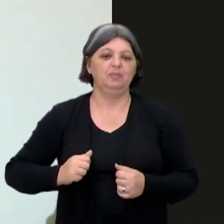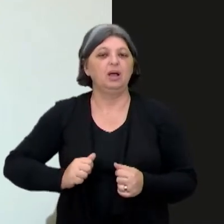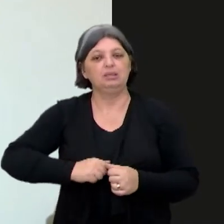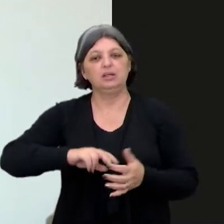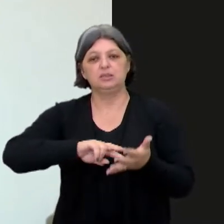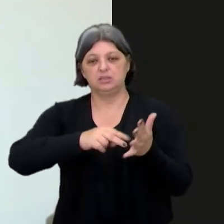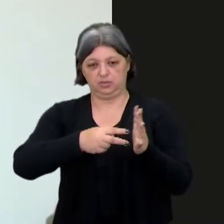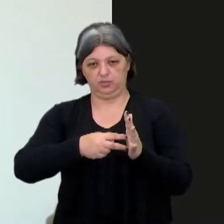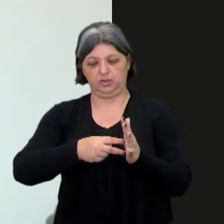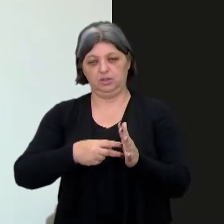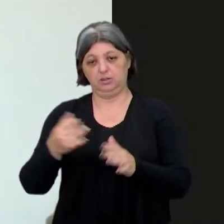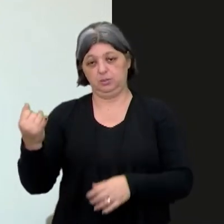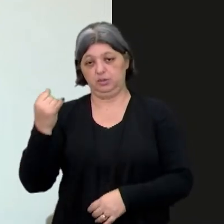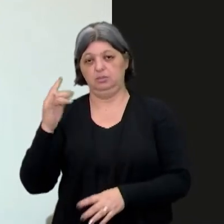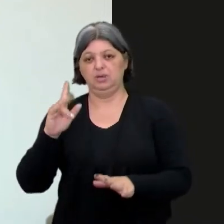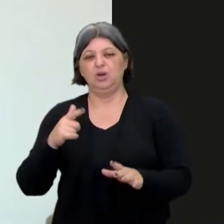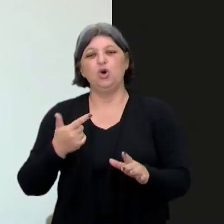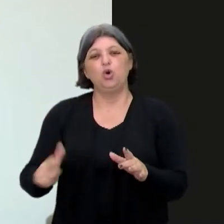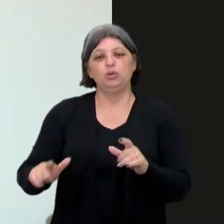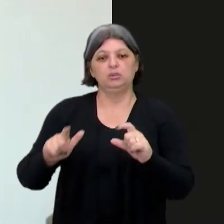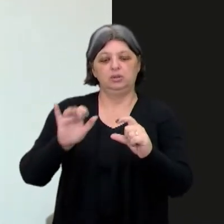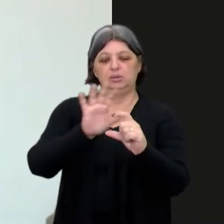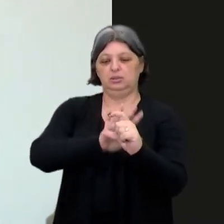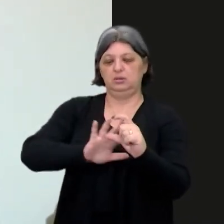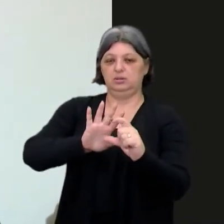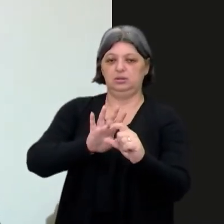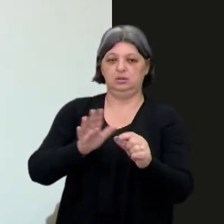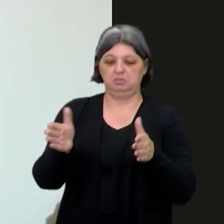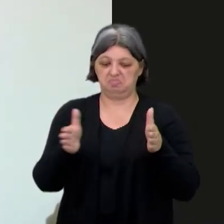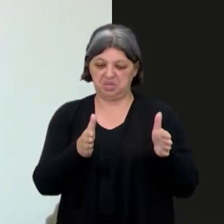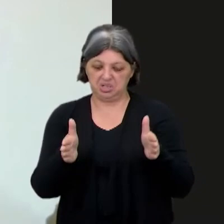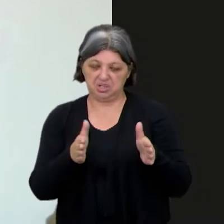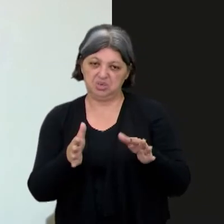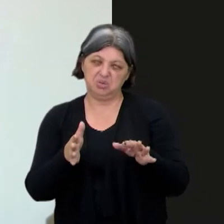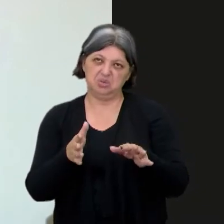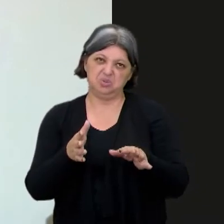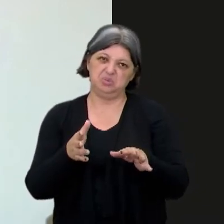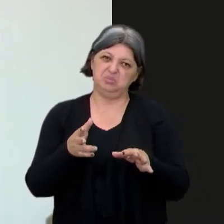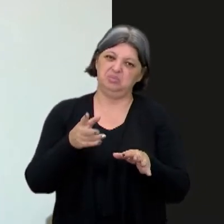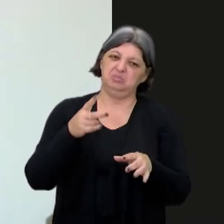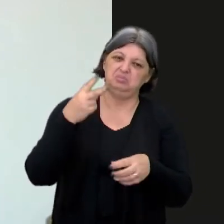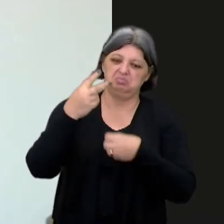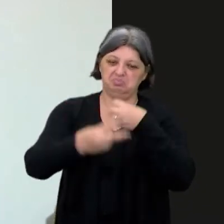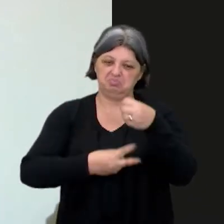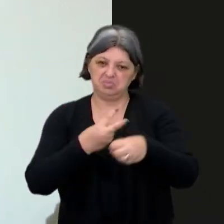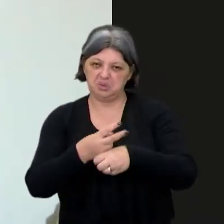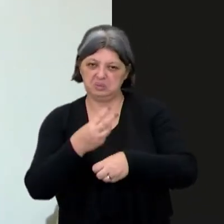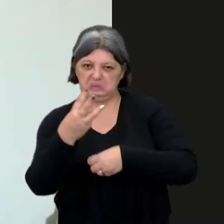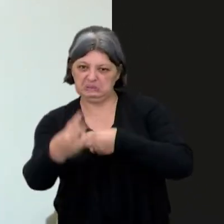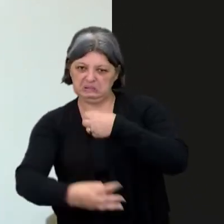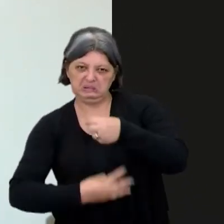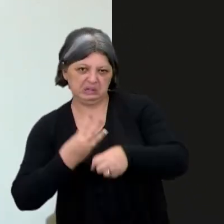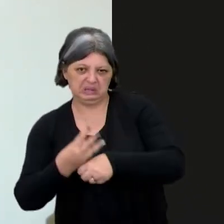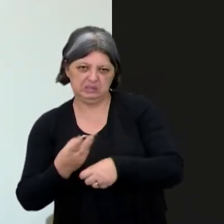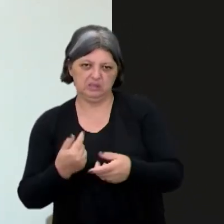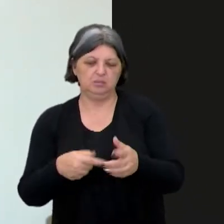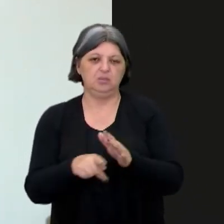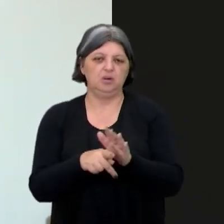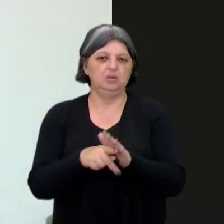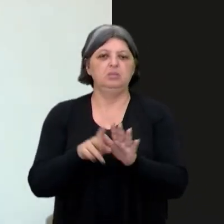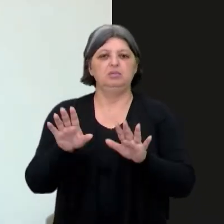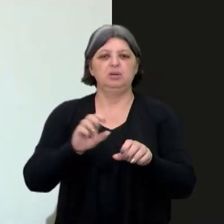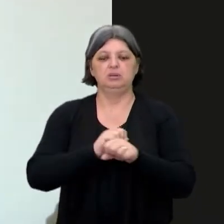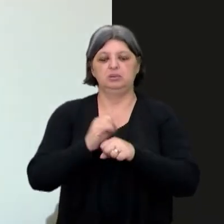outras charges, elas perdem o sentido com o passar do tempo, né? Daqui a uns 2, 3 anos, uma charge feita sobre o coronavírus pode não ser